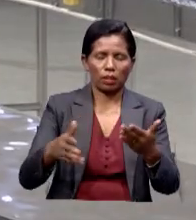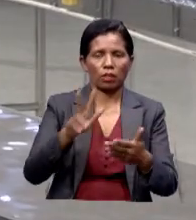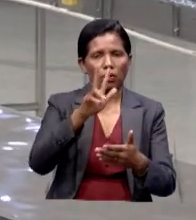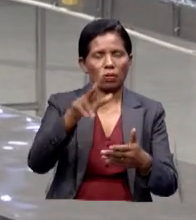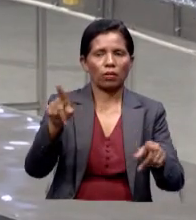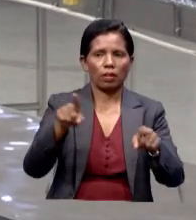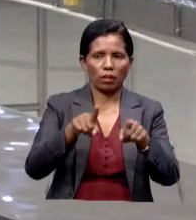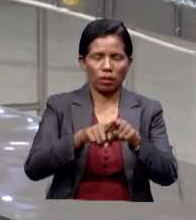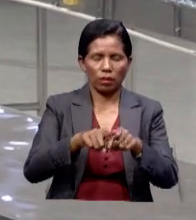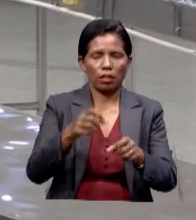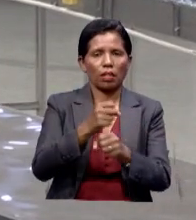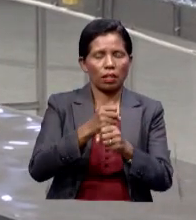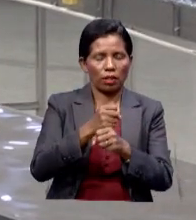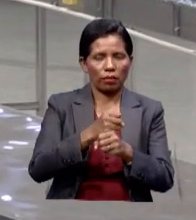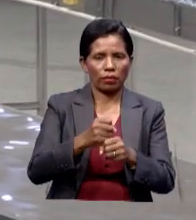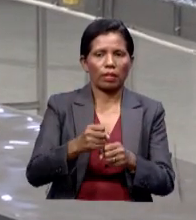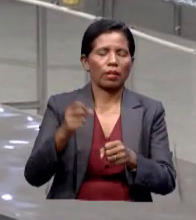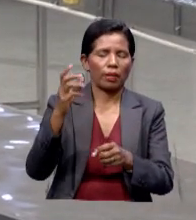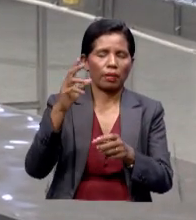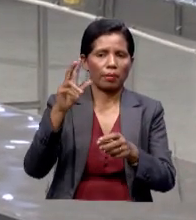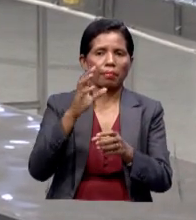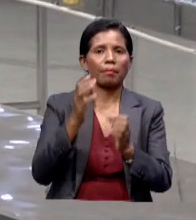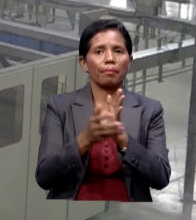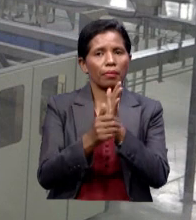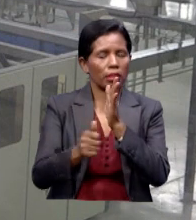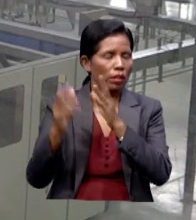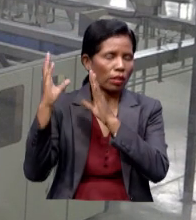hanesan kafe mina no virgen no be aqua sira